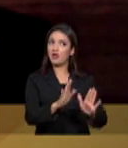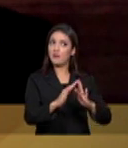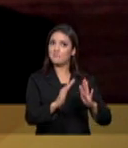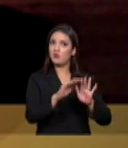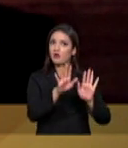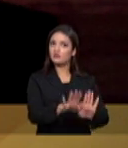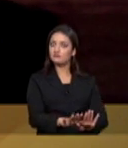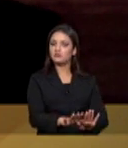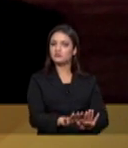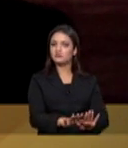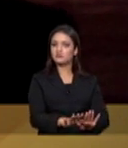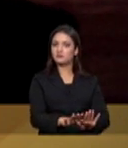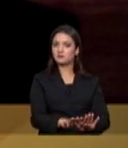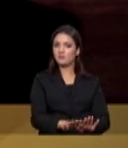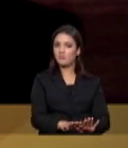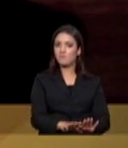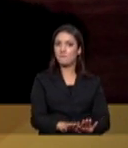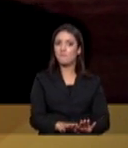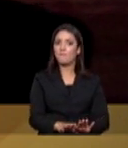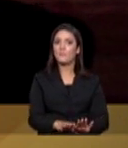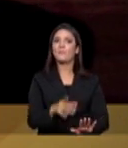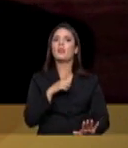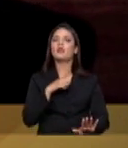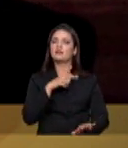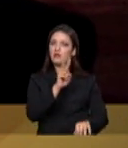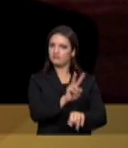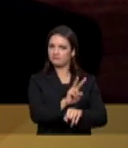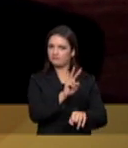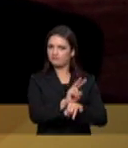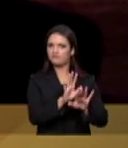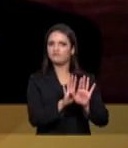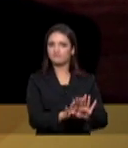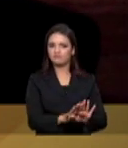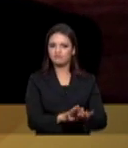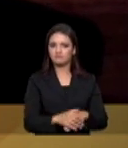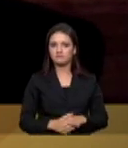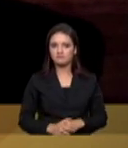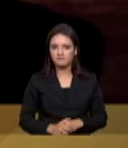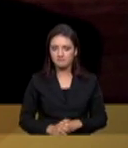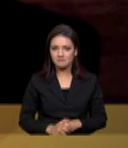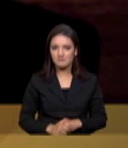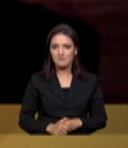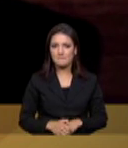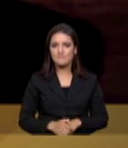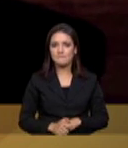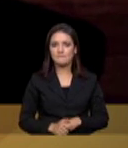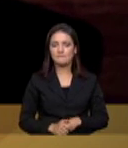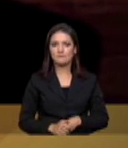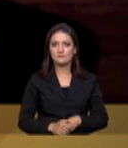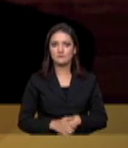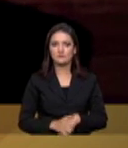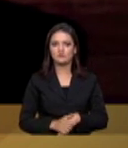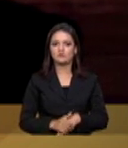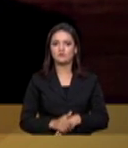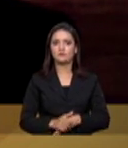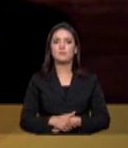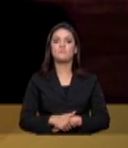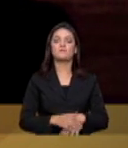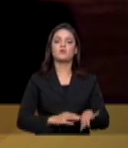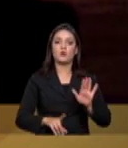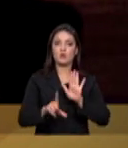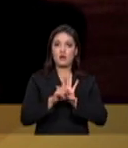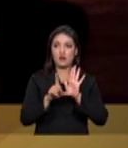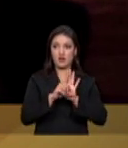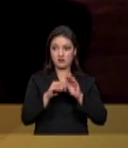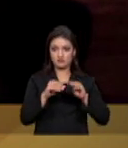não só não restou infirmada é um lado afastado pela lei de terras que